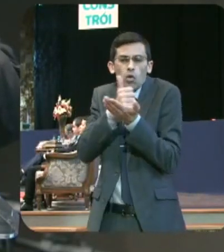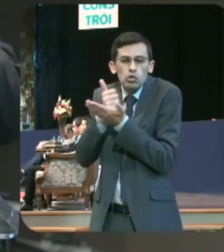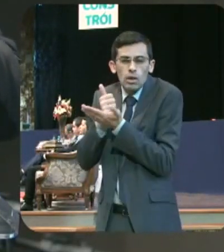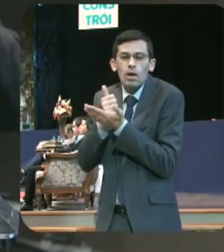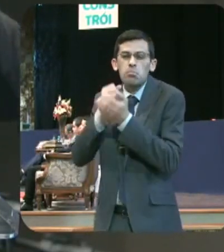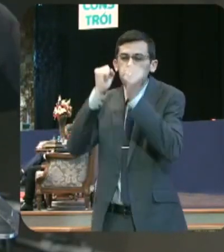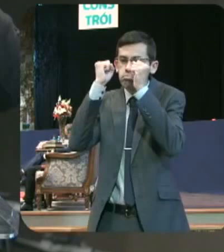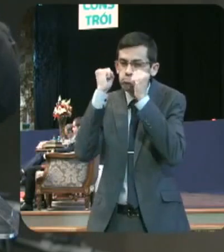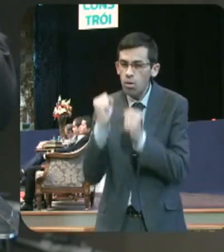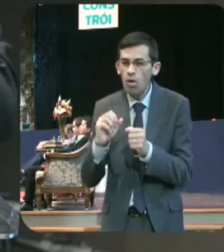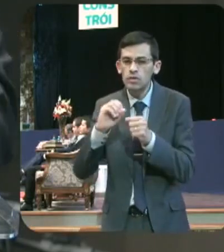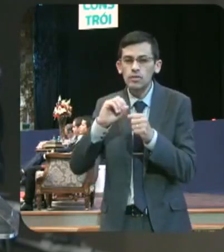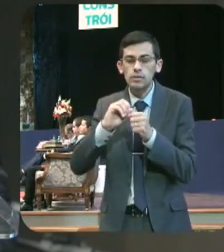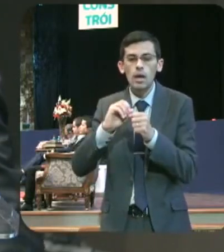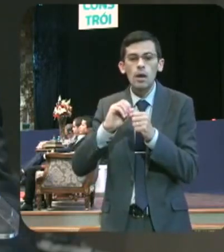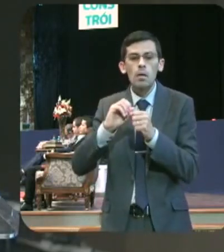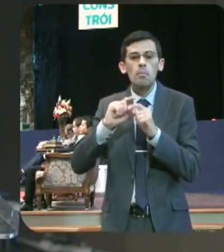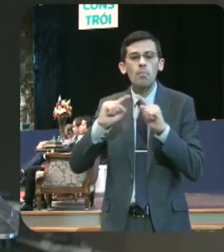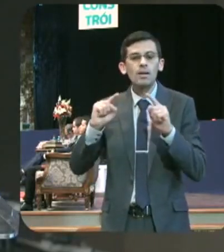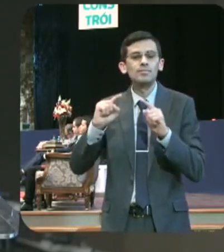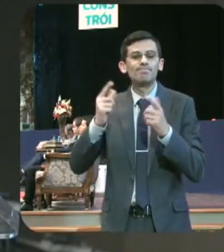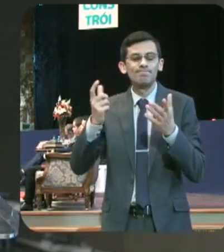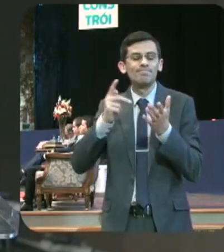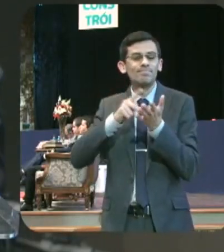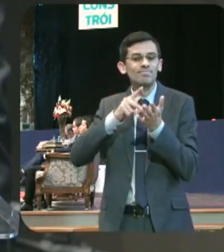que poderia ser consequência do erro,